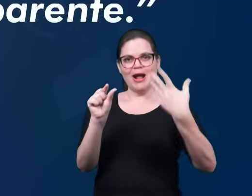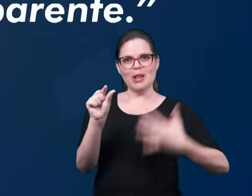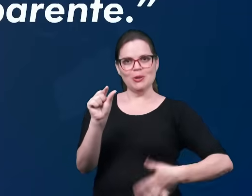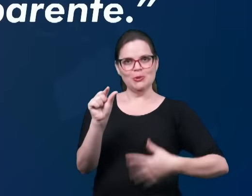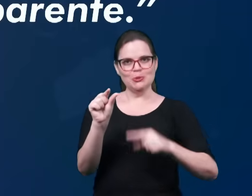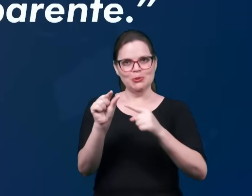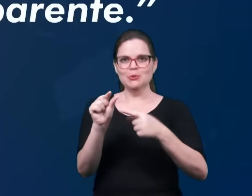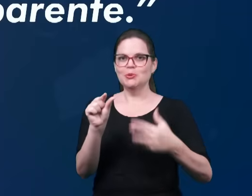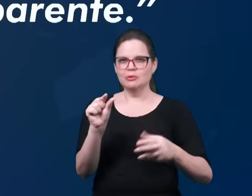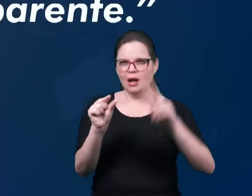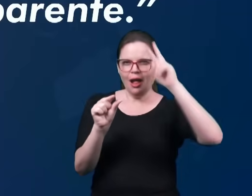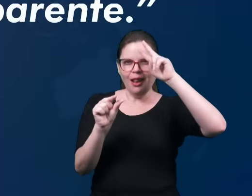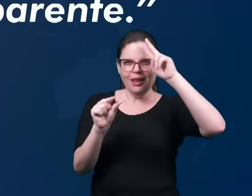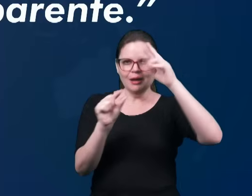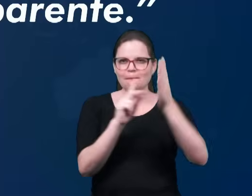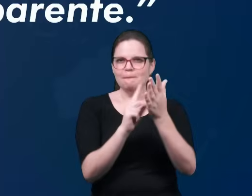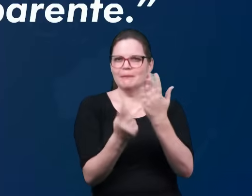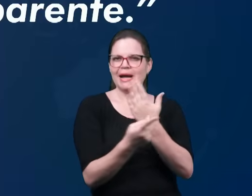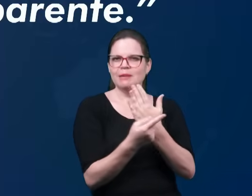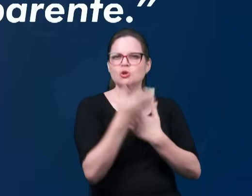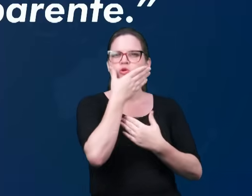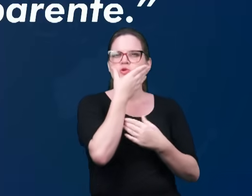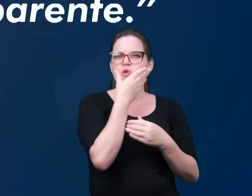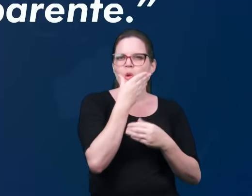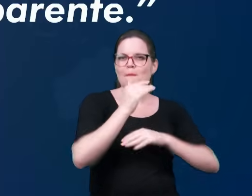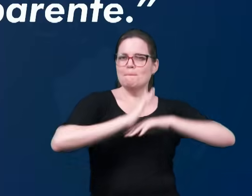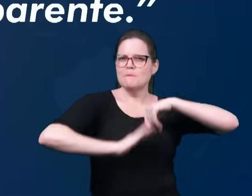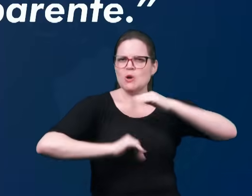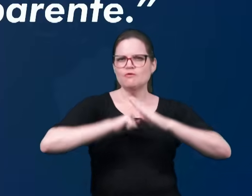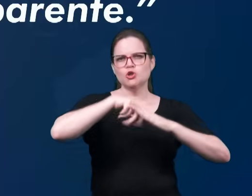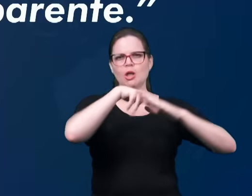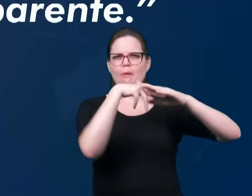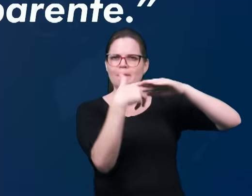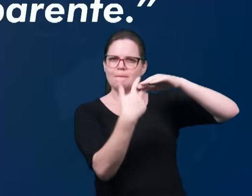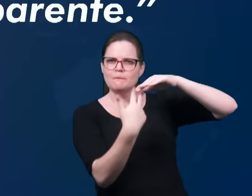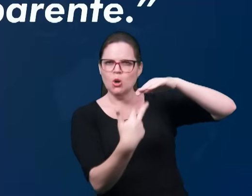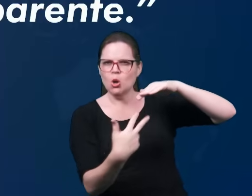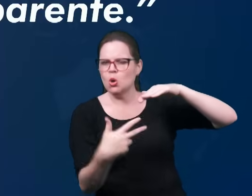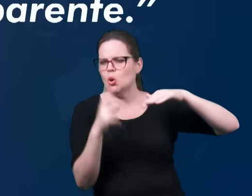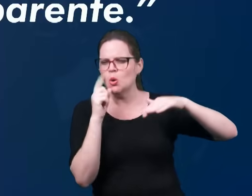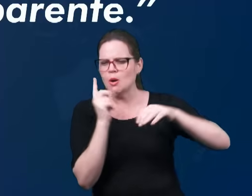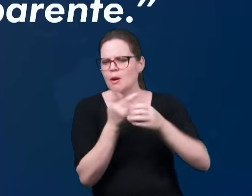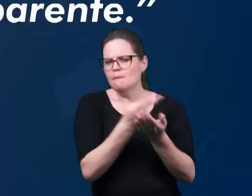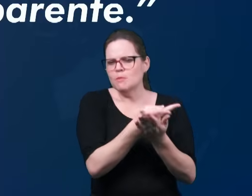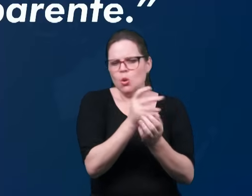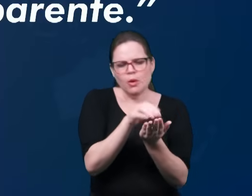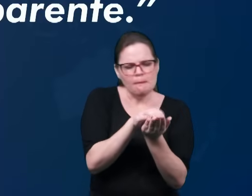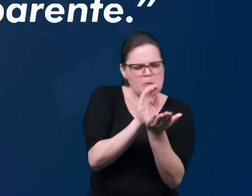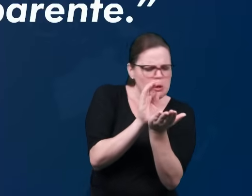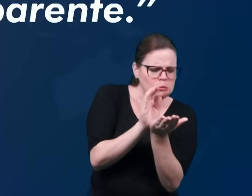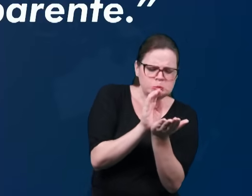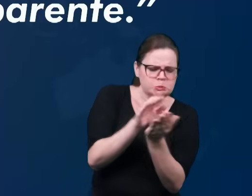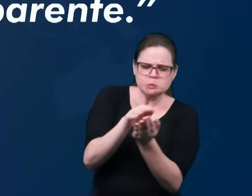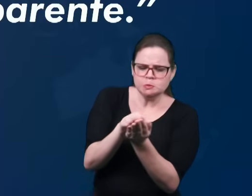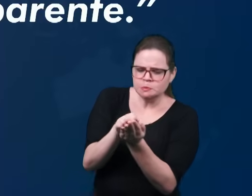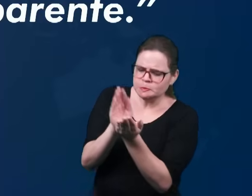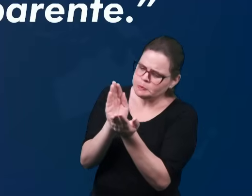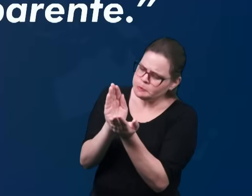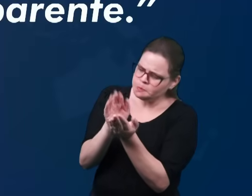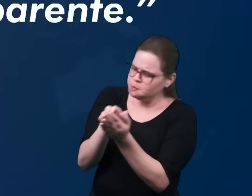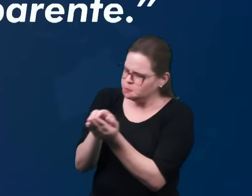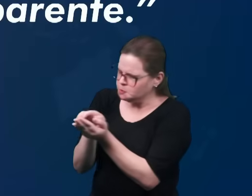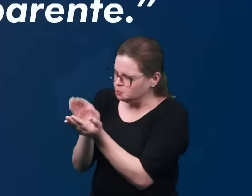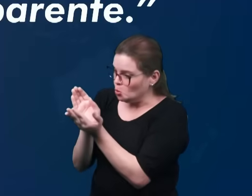parábola? O homem que fica buscando pérolas, de repente ele acha uma pérola que